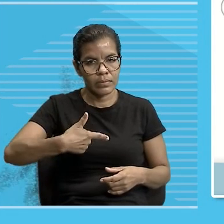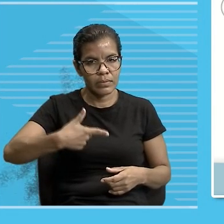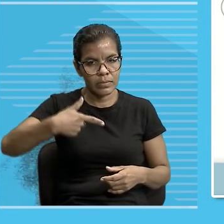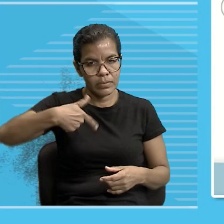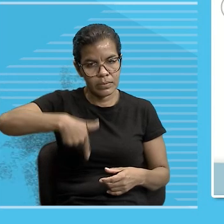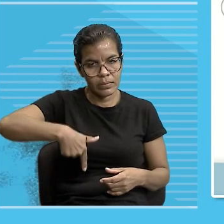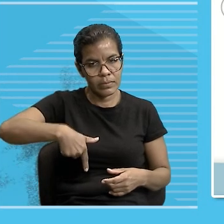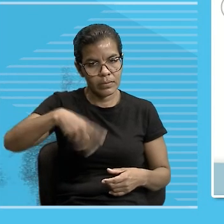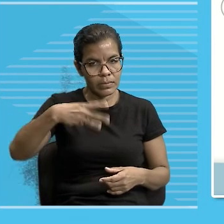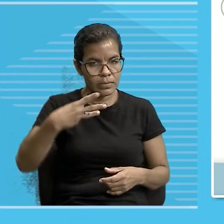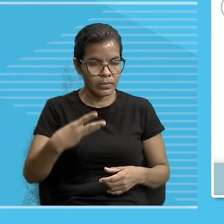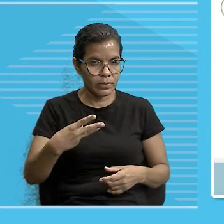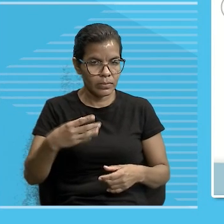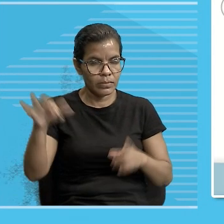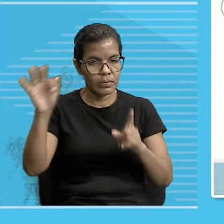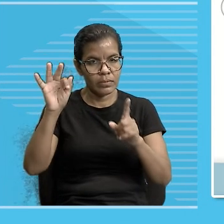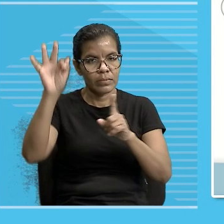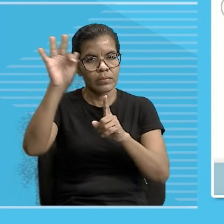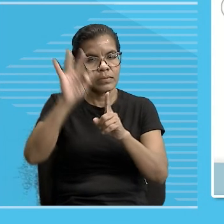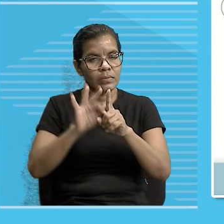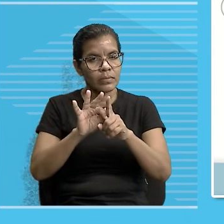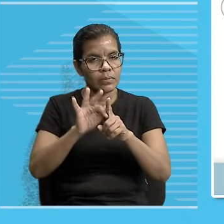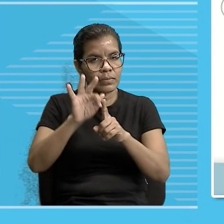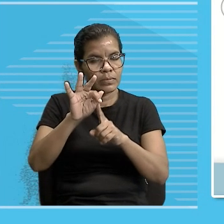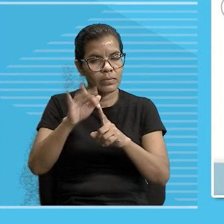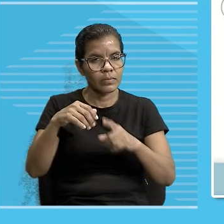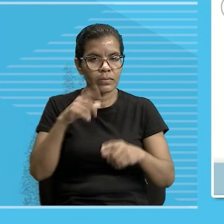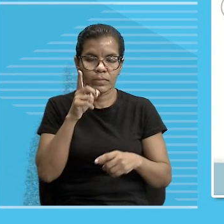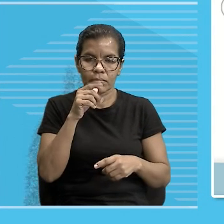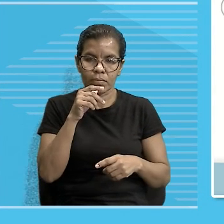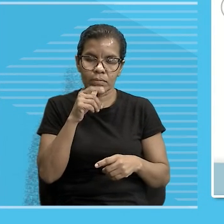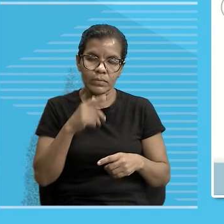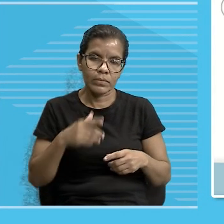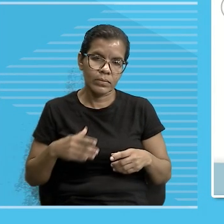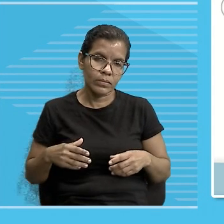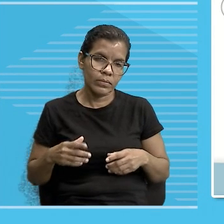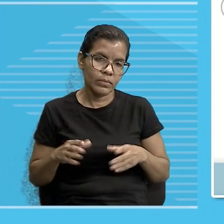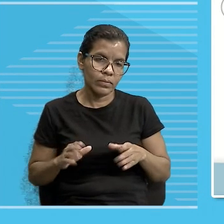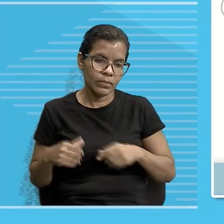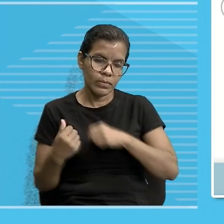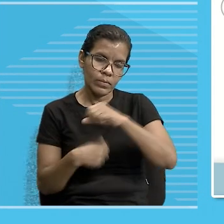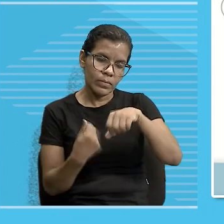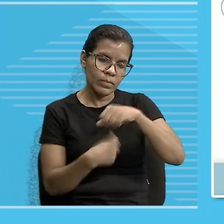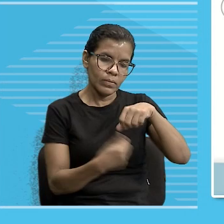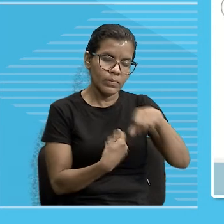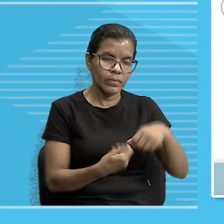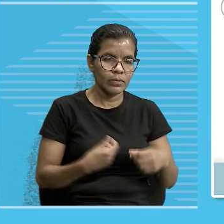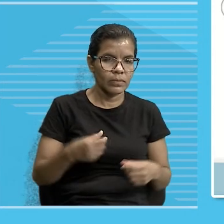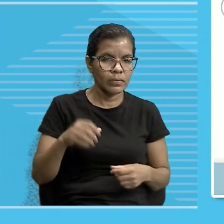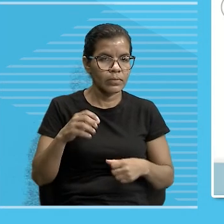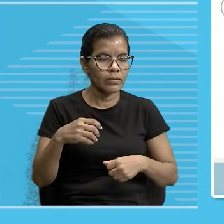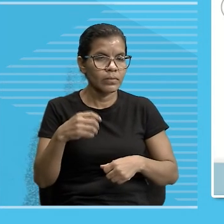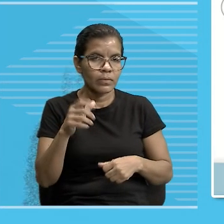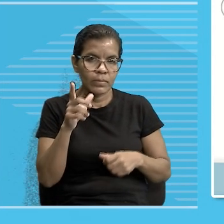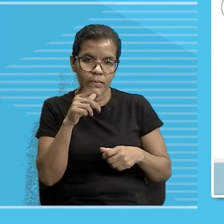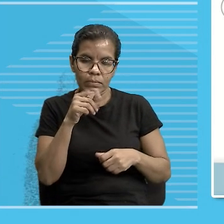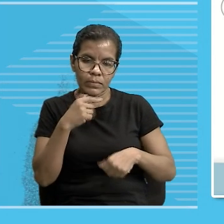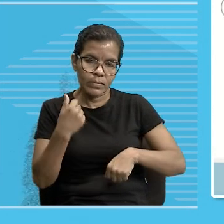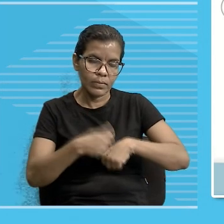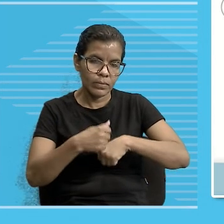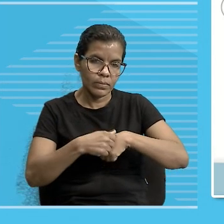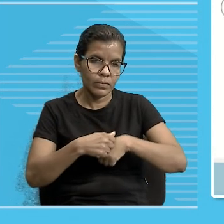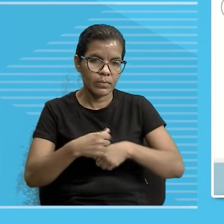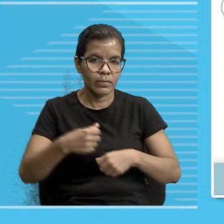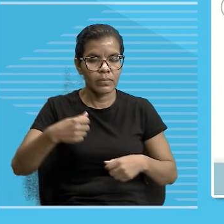Então, a temperatura que a água vira gelo será 273 nessa escala.